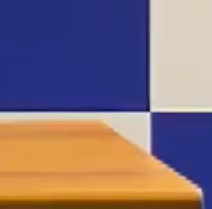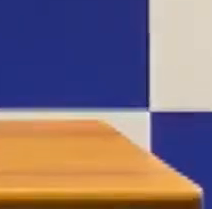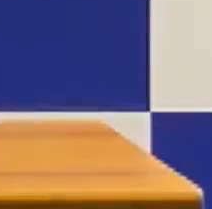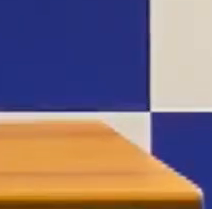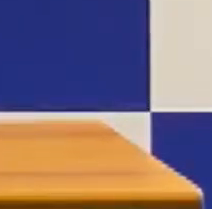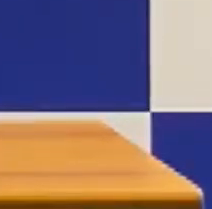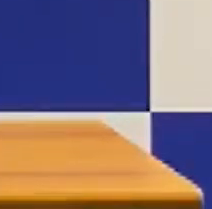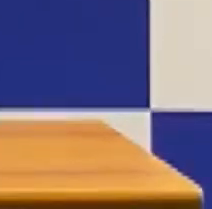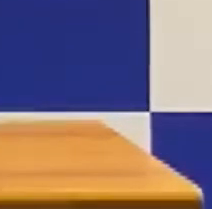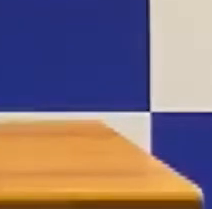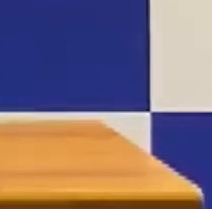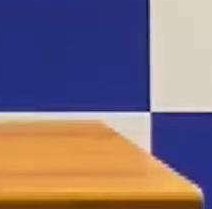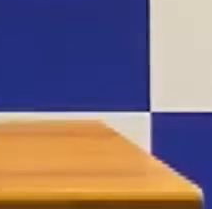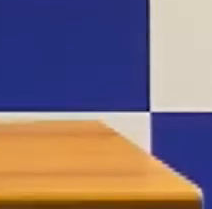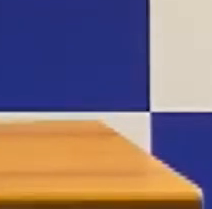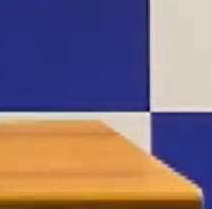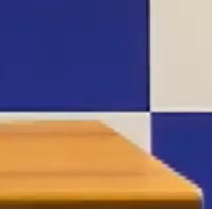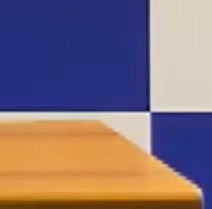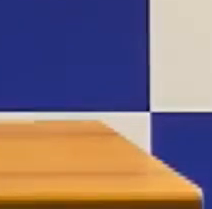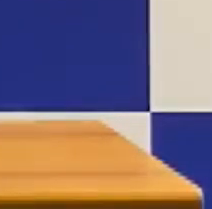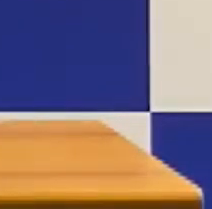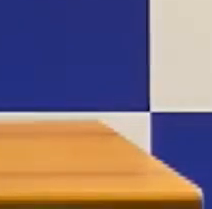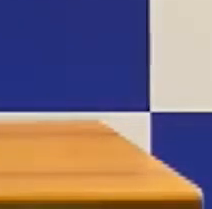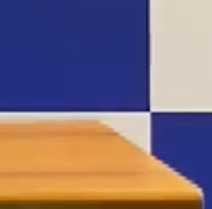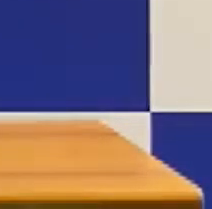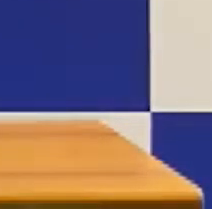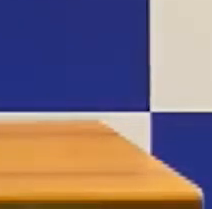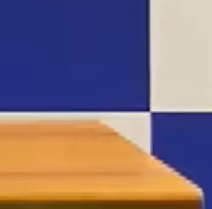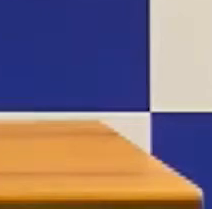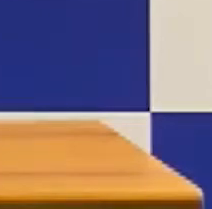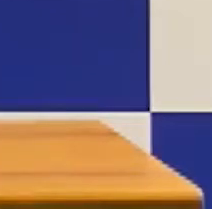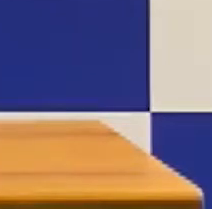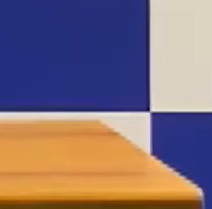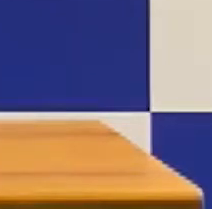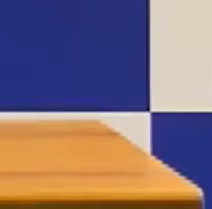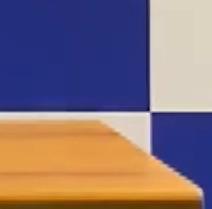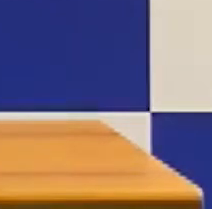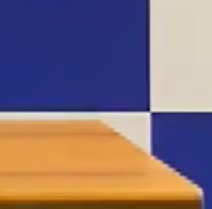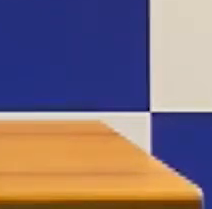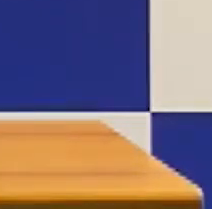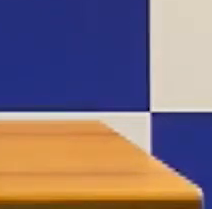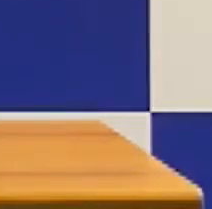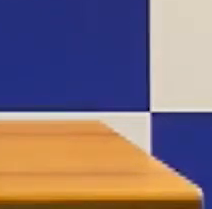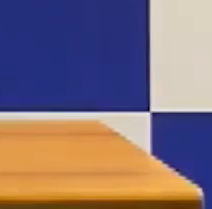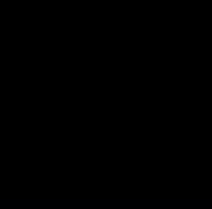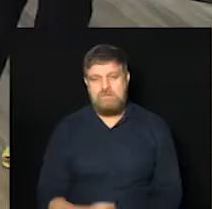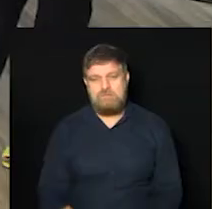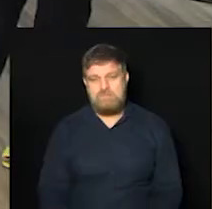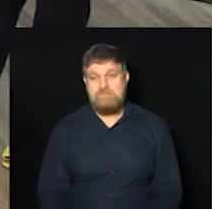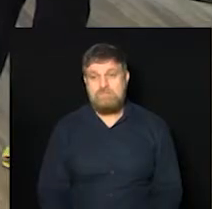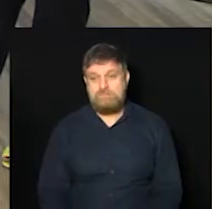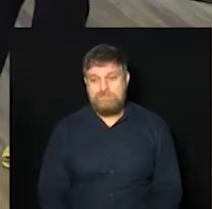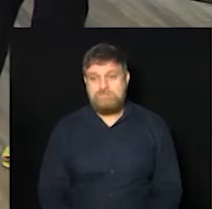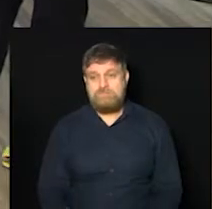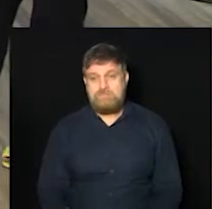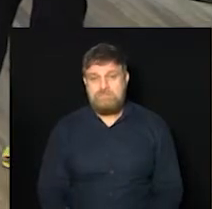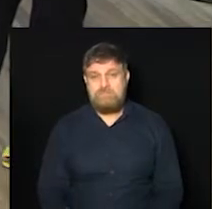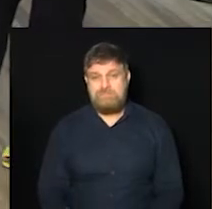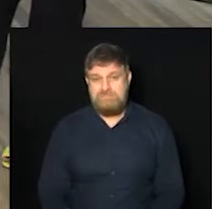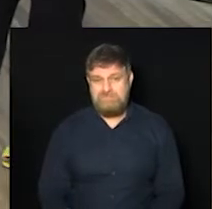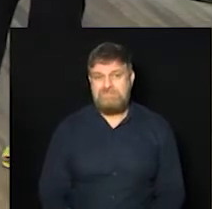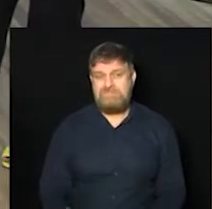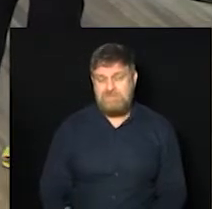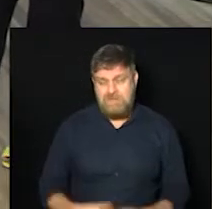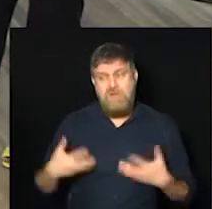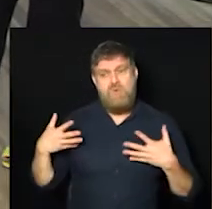mas voltar para a fase vermelha. E eu não quero que isso aconteça também aqui em Campinas. Situação